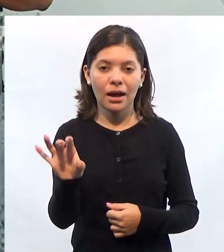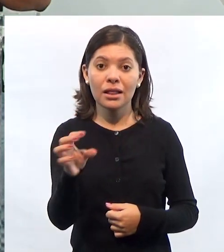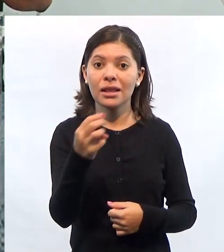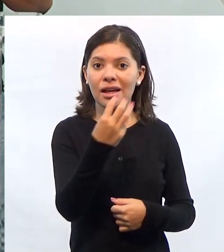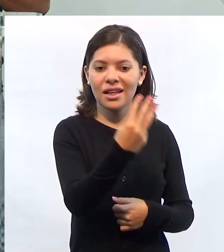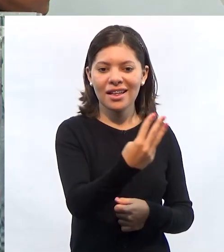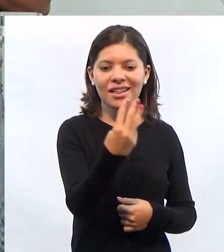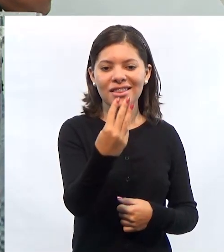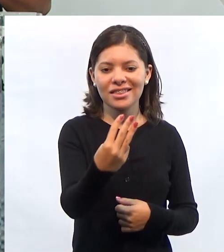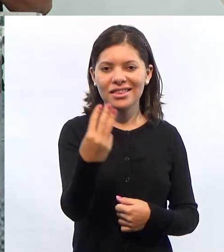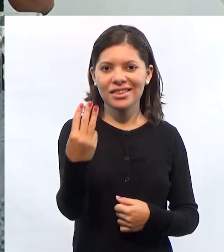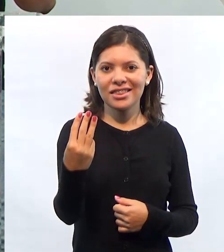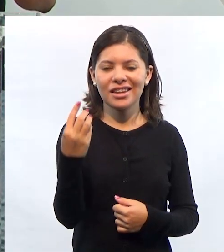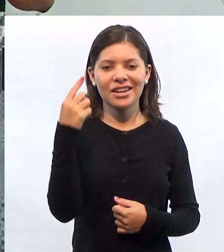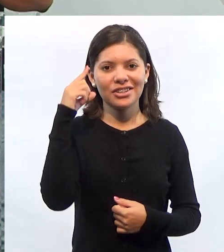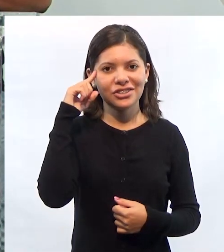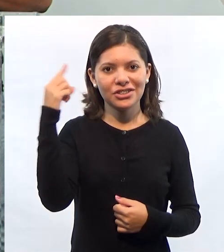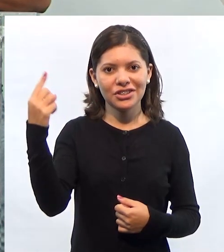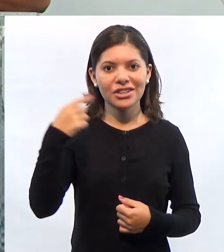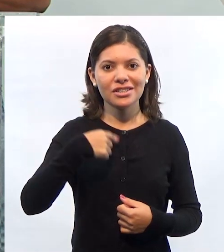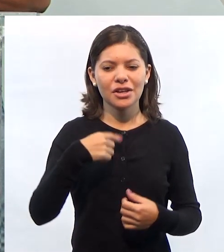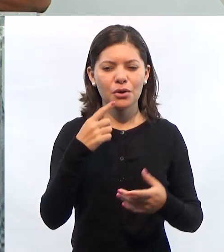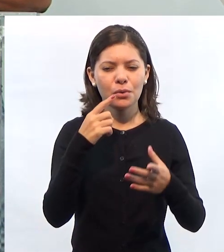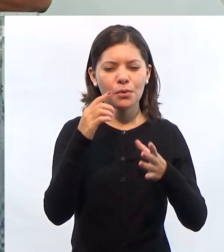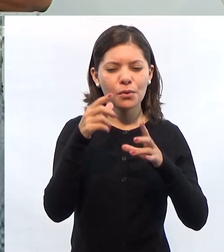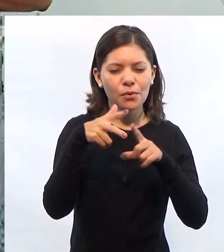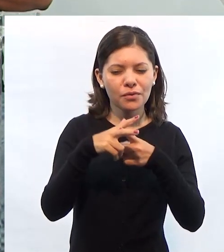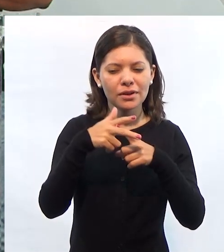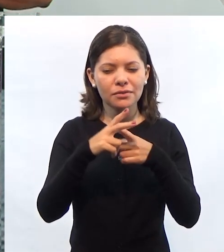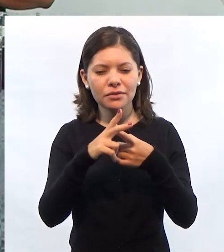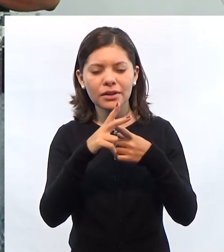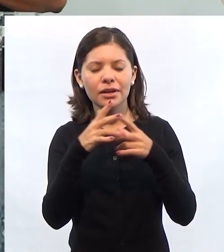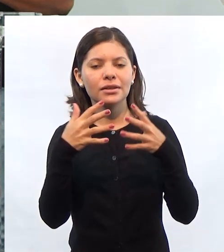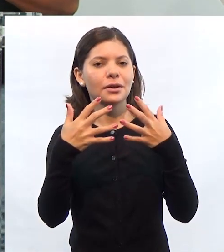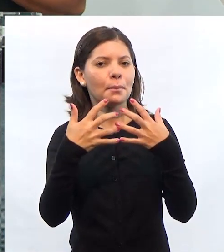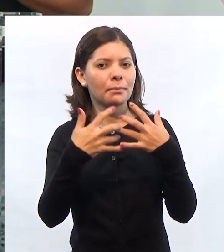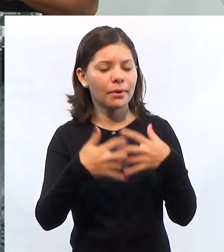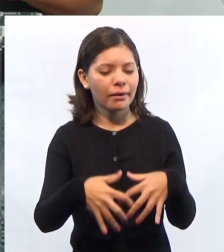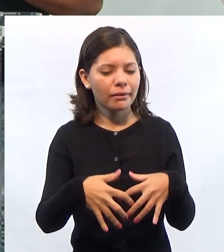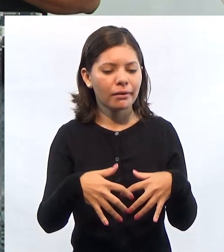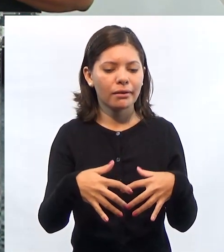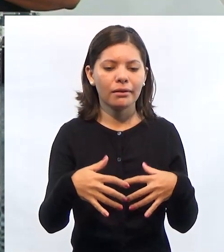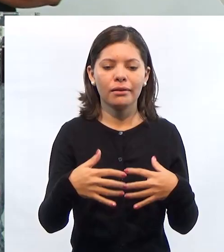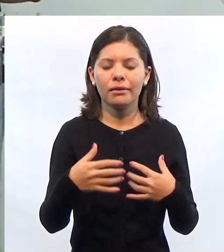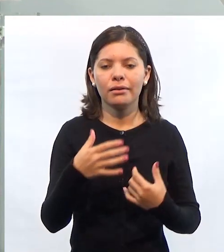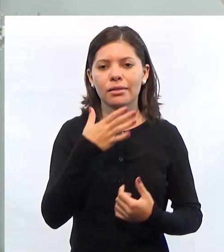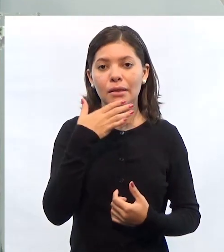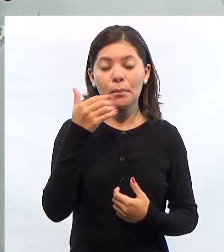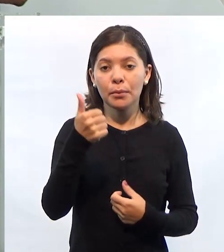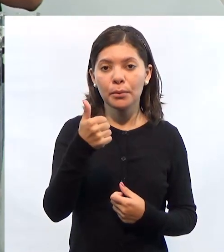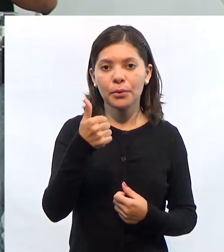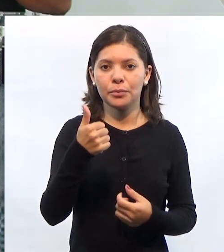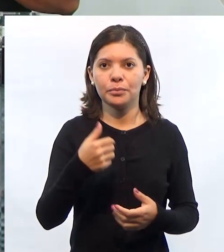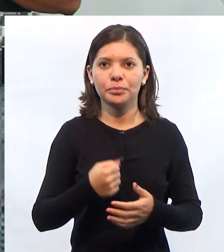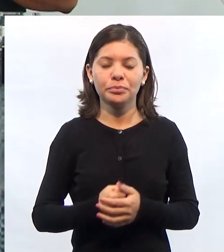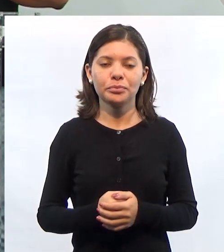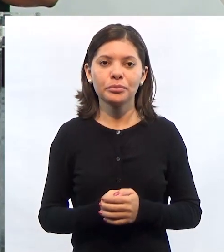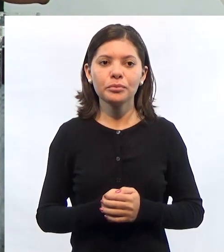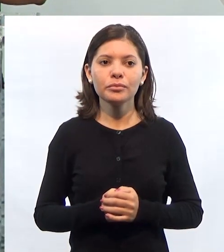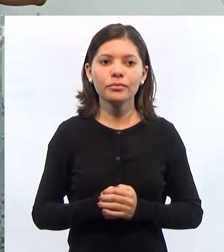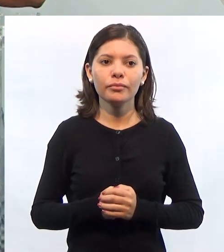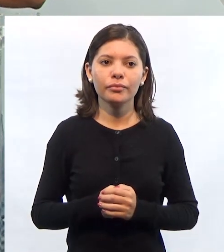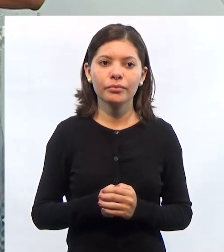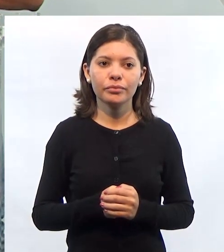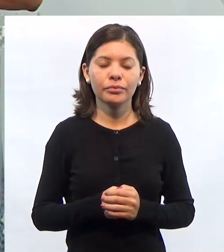eu faço verificação para ver se essa máquina está regulada tem aqui uma uma colocação